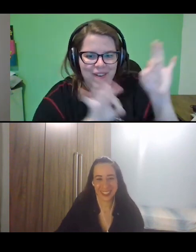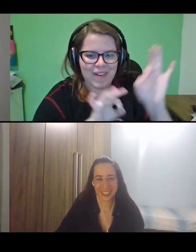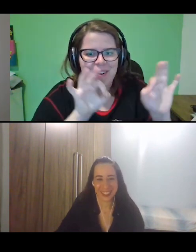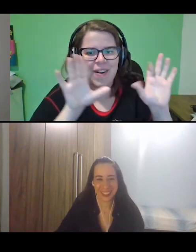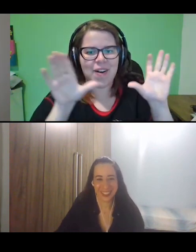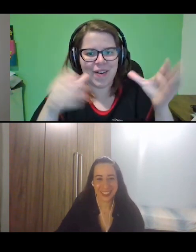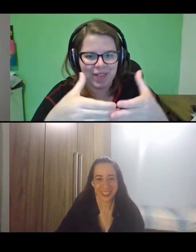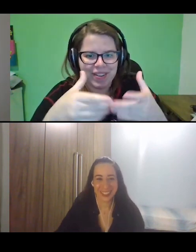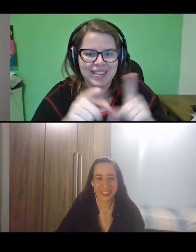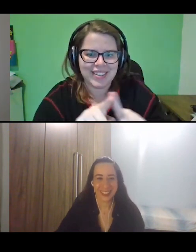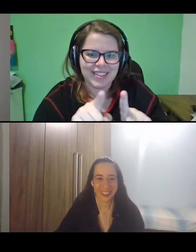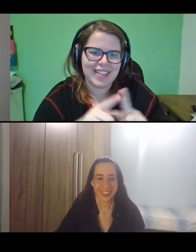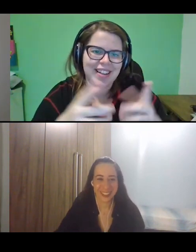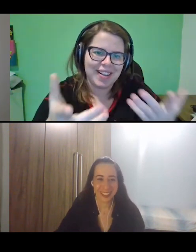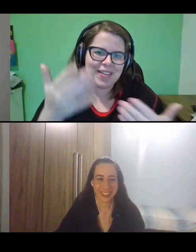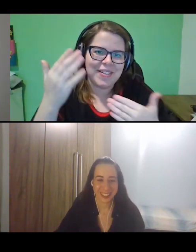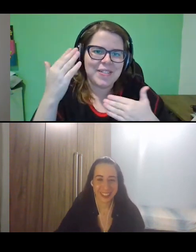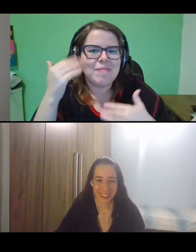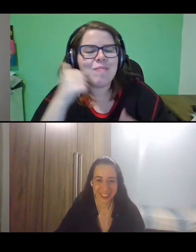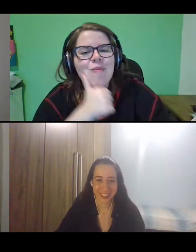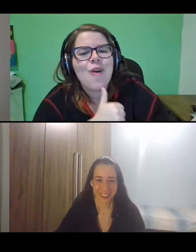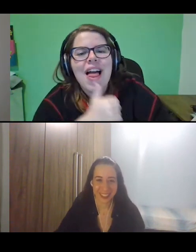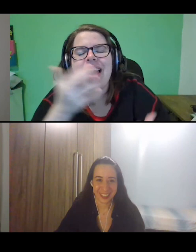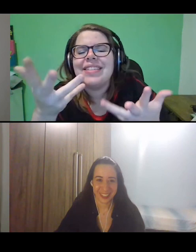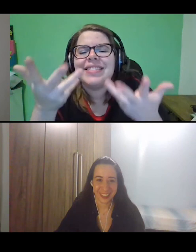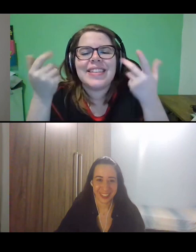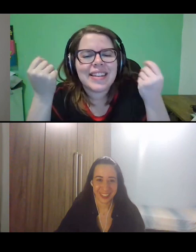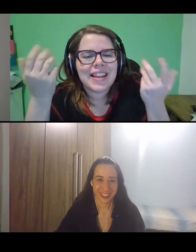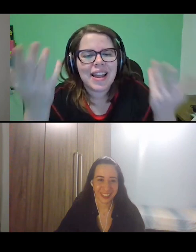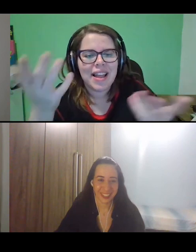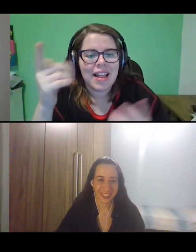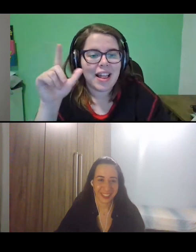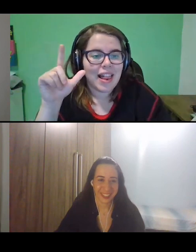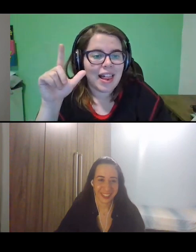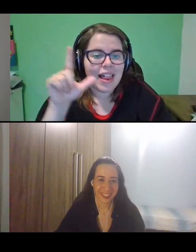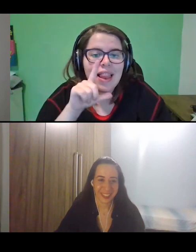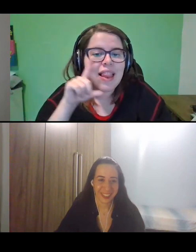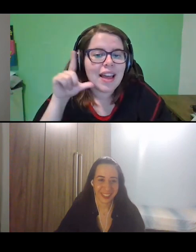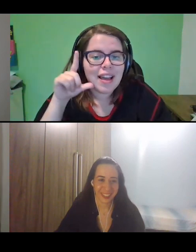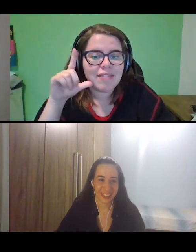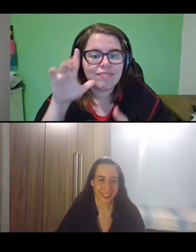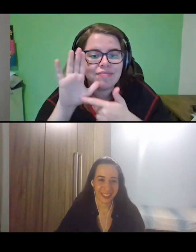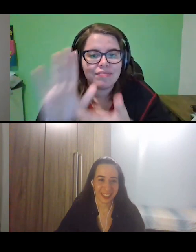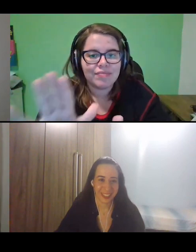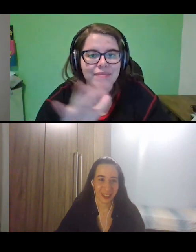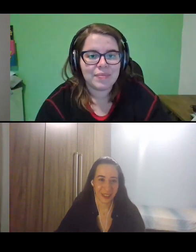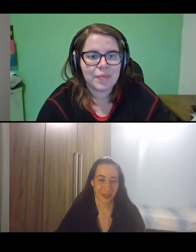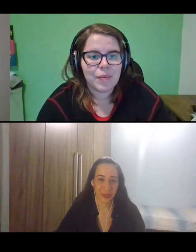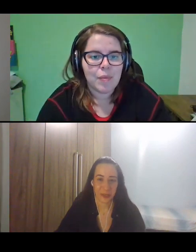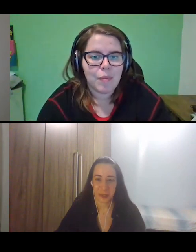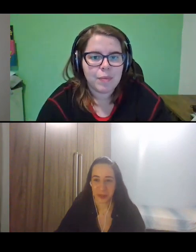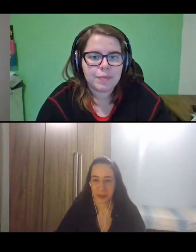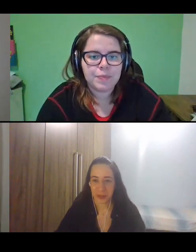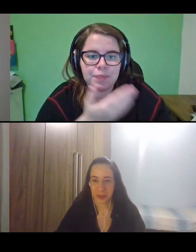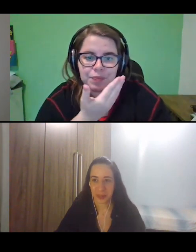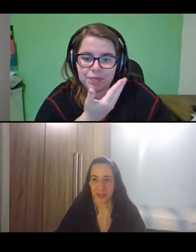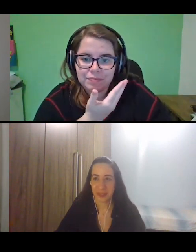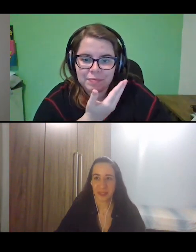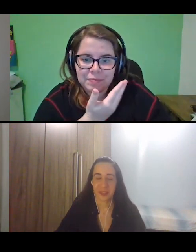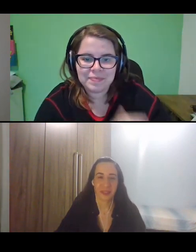Então, muitas mulheres incríveis. Lê, se quiser passar para a gente encerrar, que acho que está dando tempo